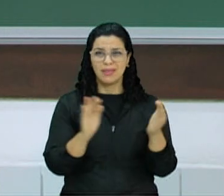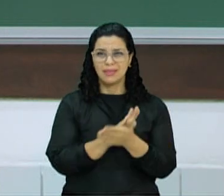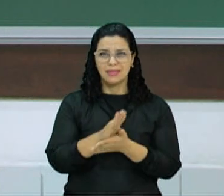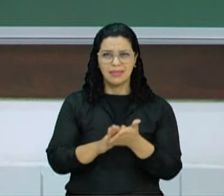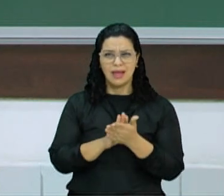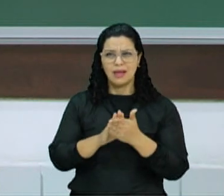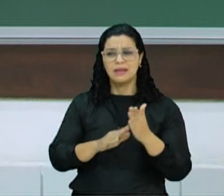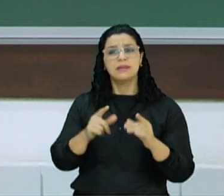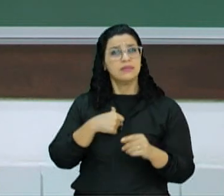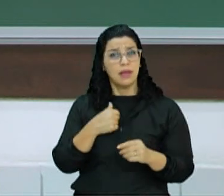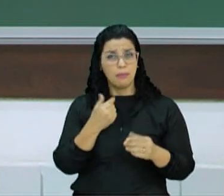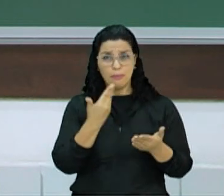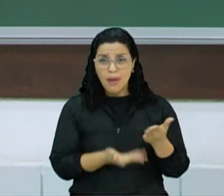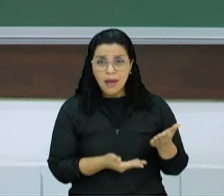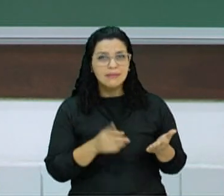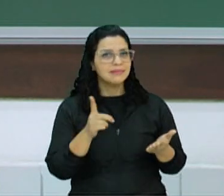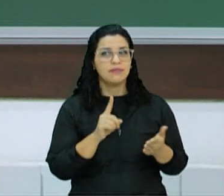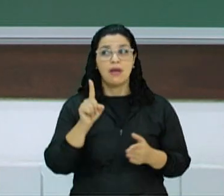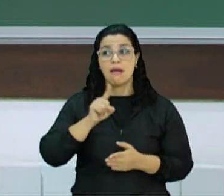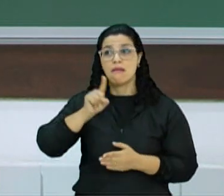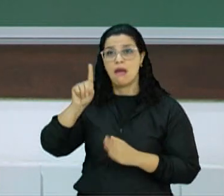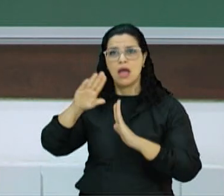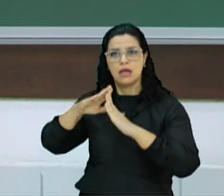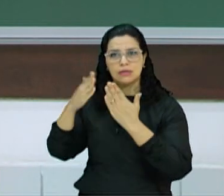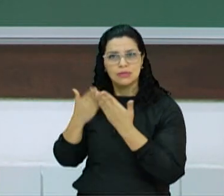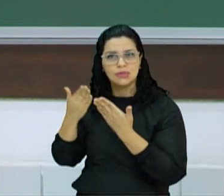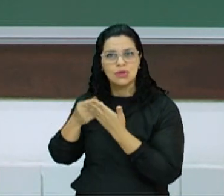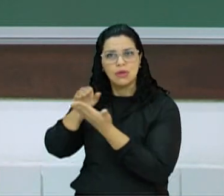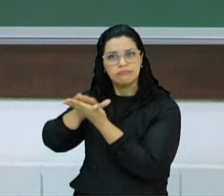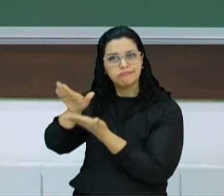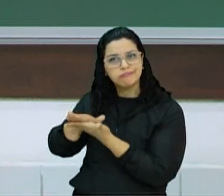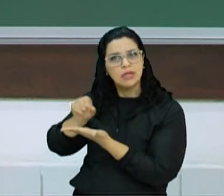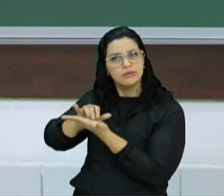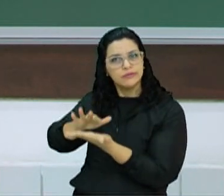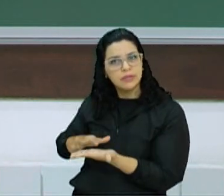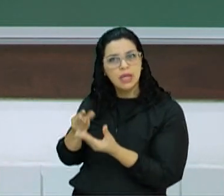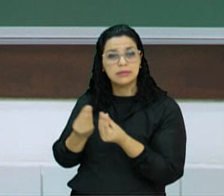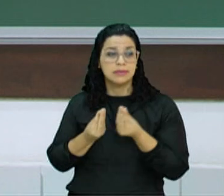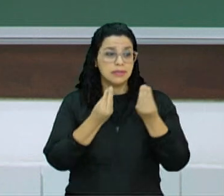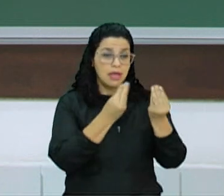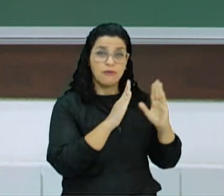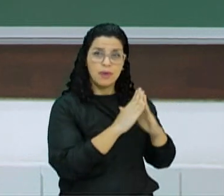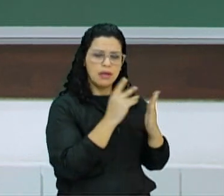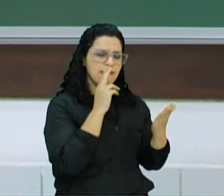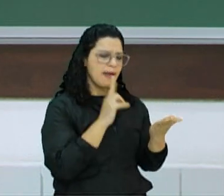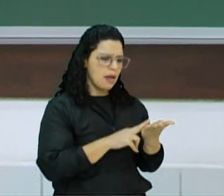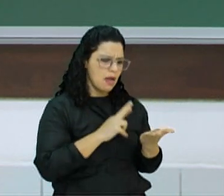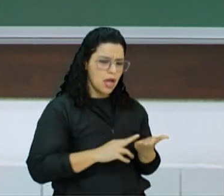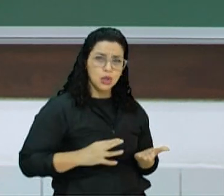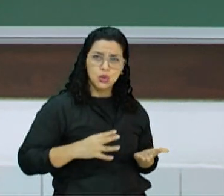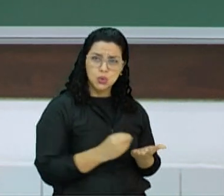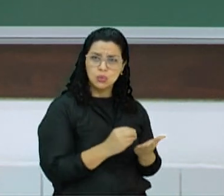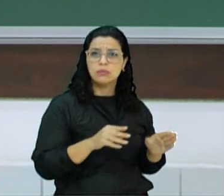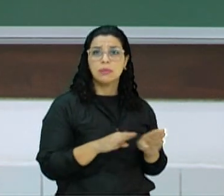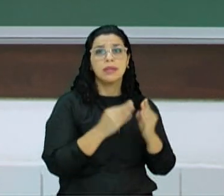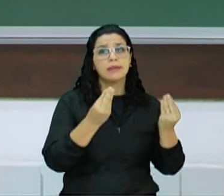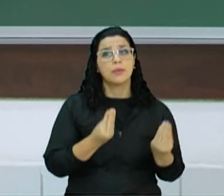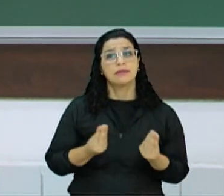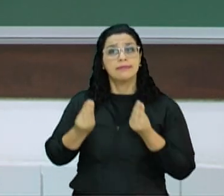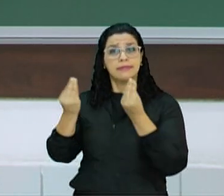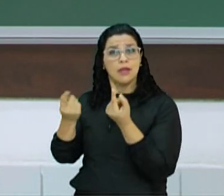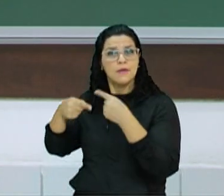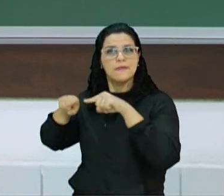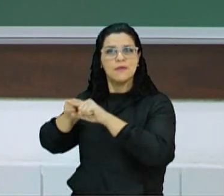digitais, vocês não vão ficar de fora não. Vão lá na escola, pegue as atividades impressas, leve-as para casa, faça com muita dedicação e no